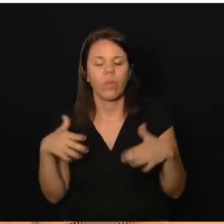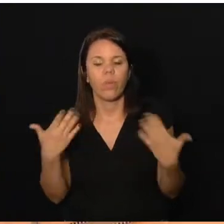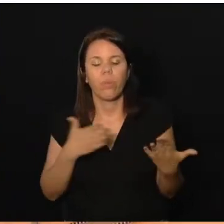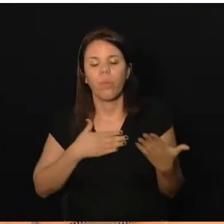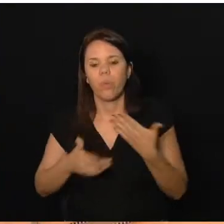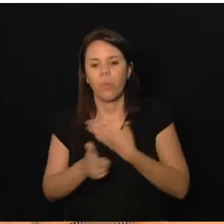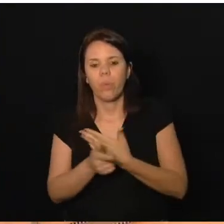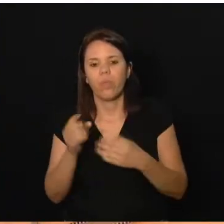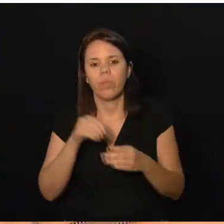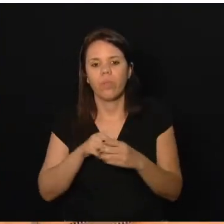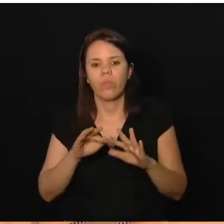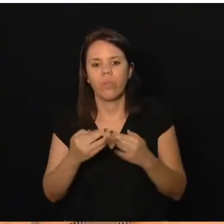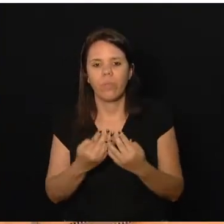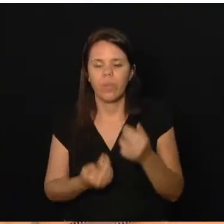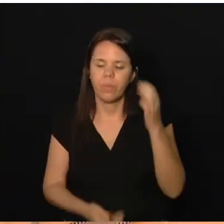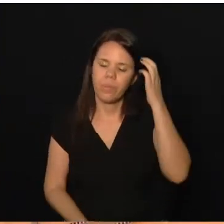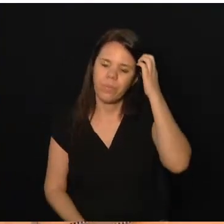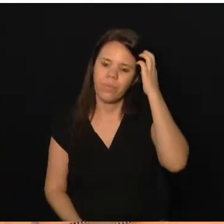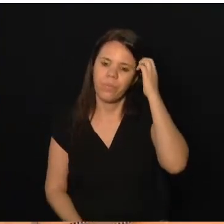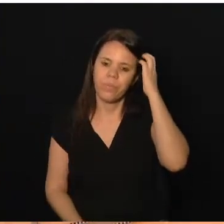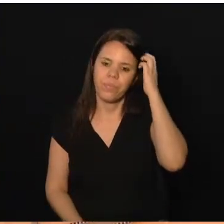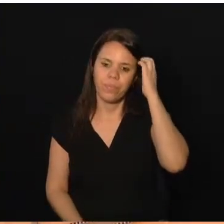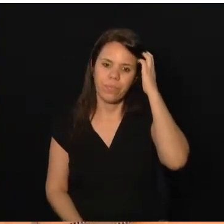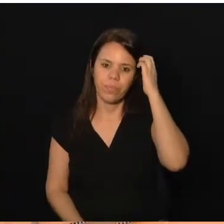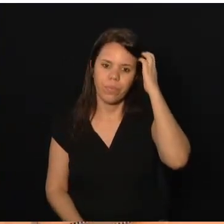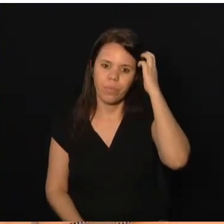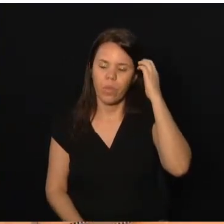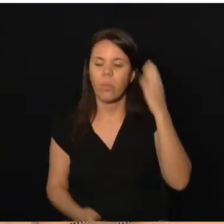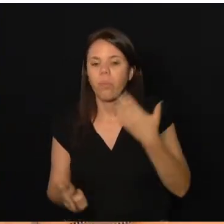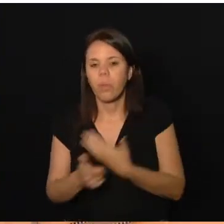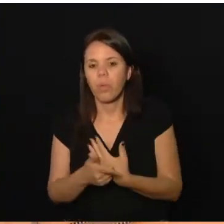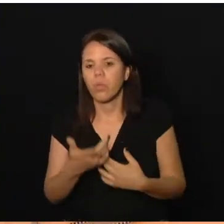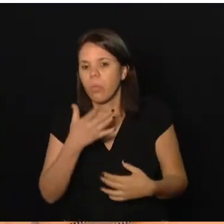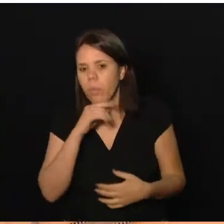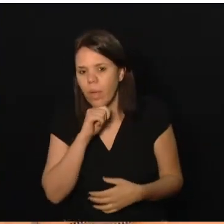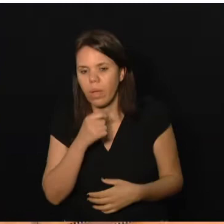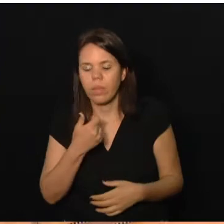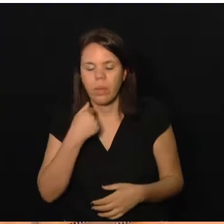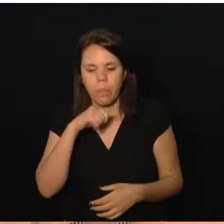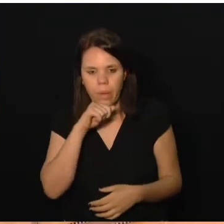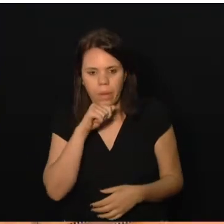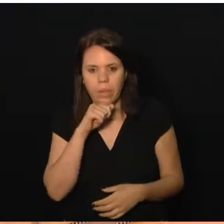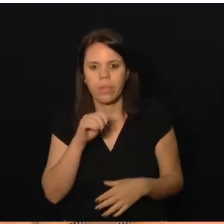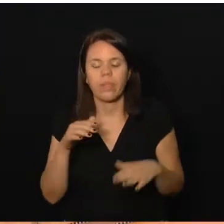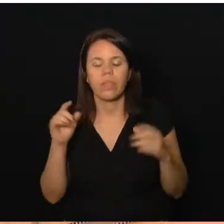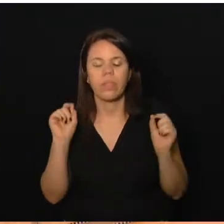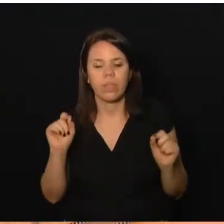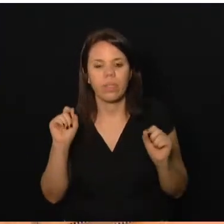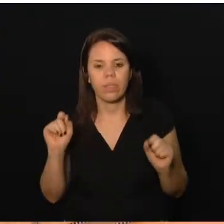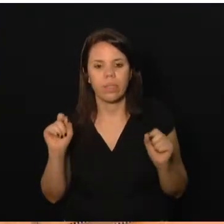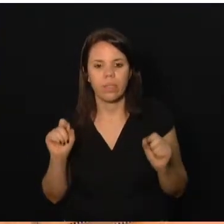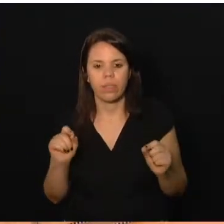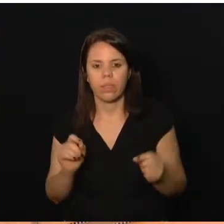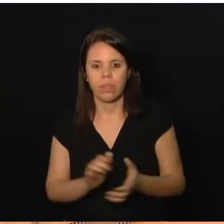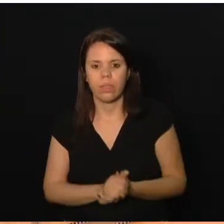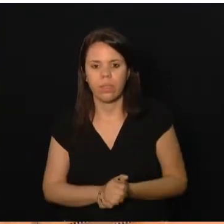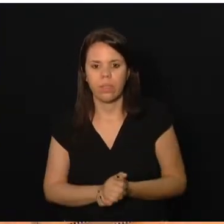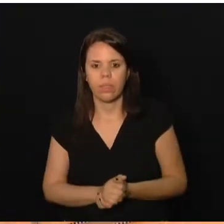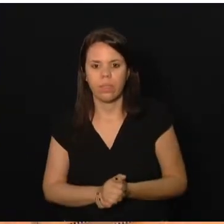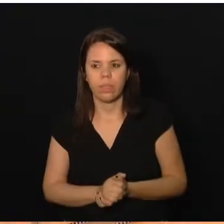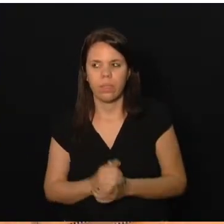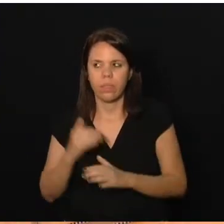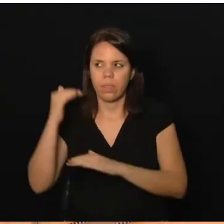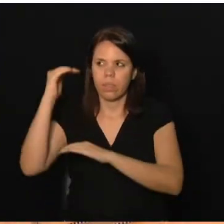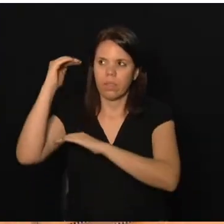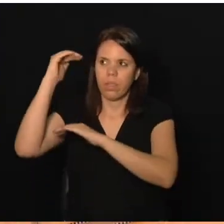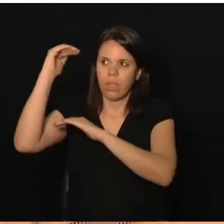papel dentro da família, né? O papel do pai, o papel da mãe, quem são a hierarquia